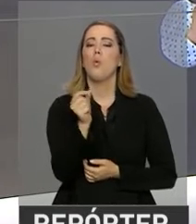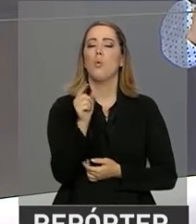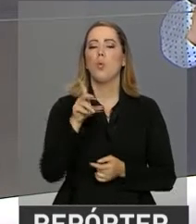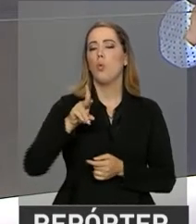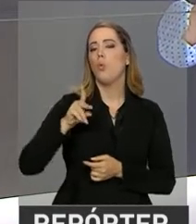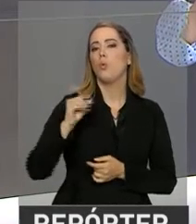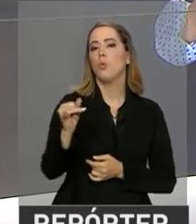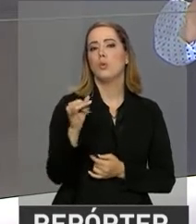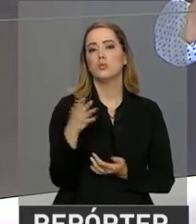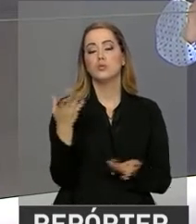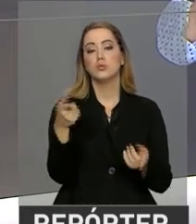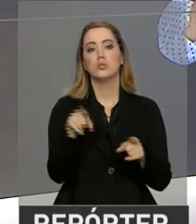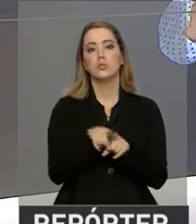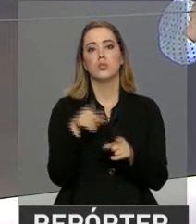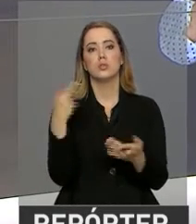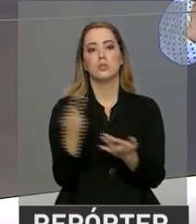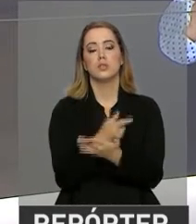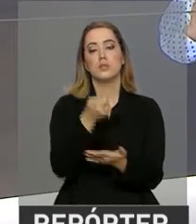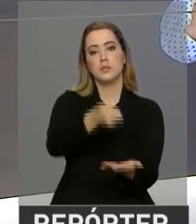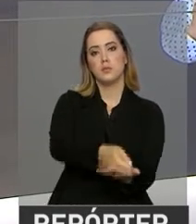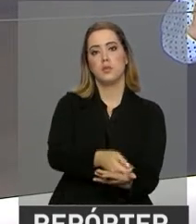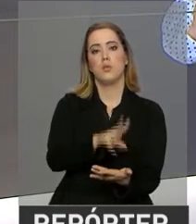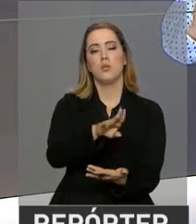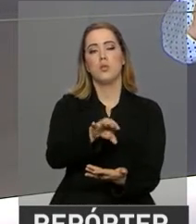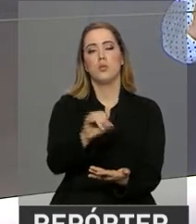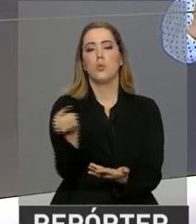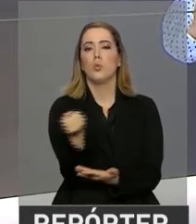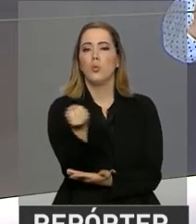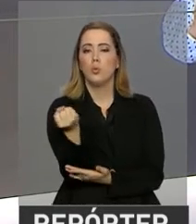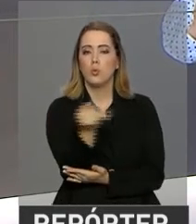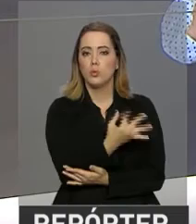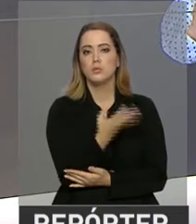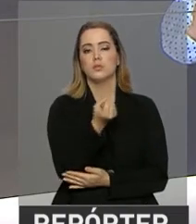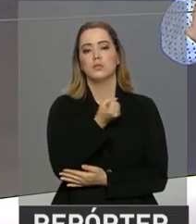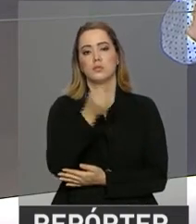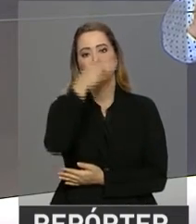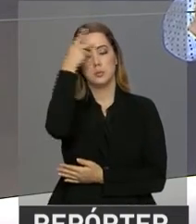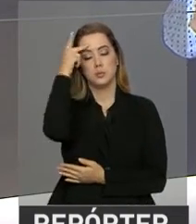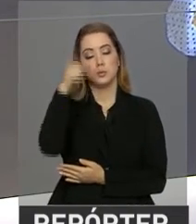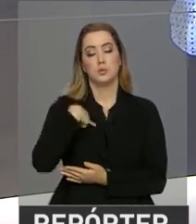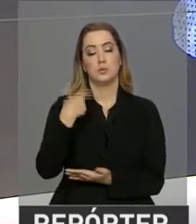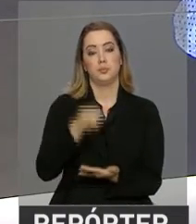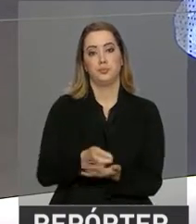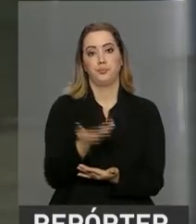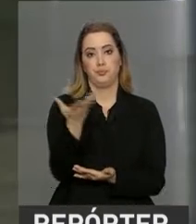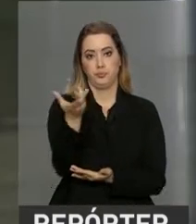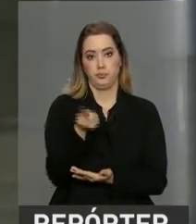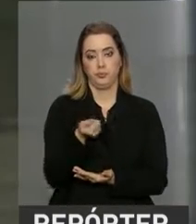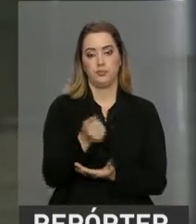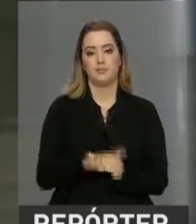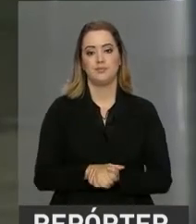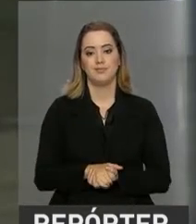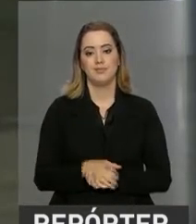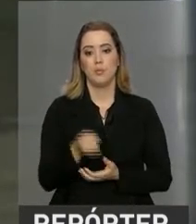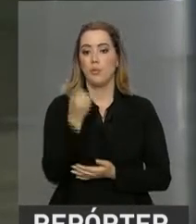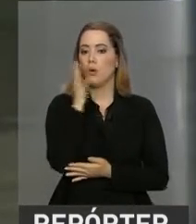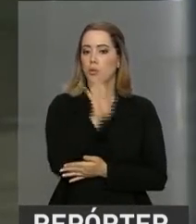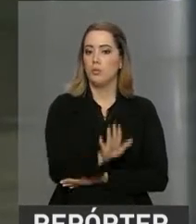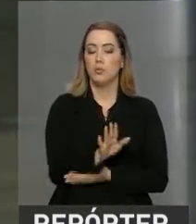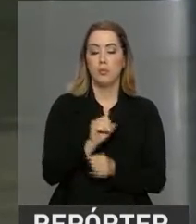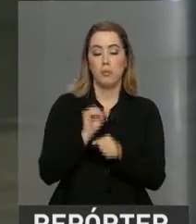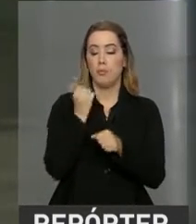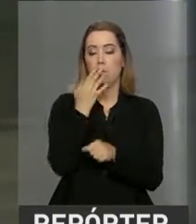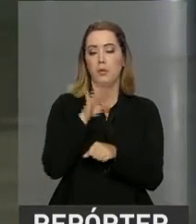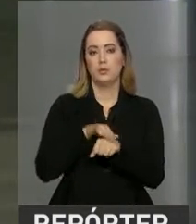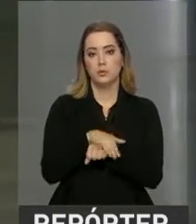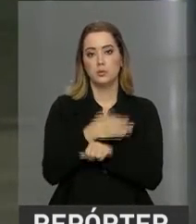pagamento e quantas pessoas serão atendidas boa noite olá boa noite jaime boa noite a todos